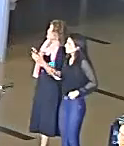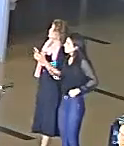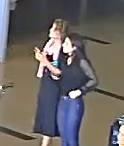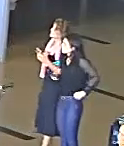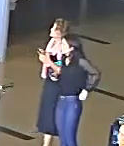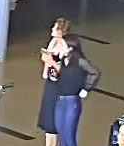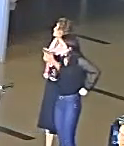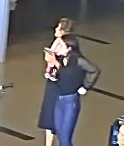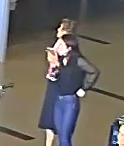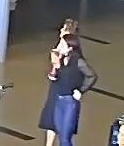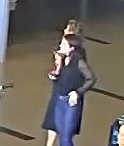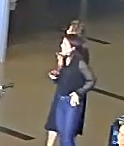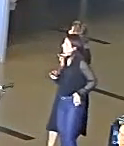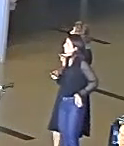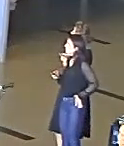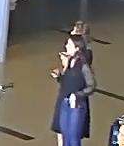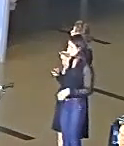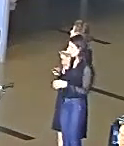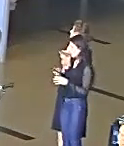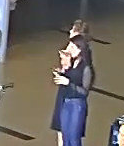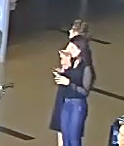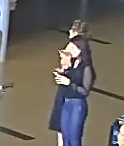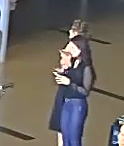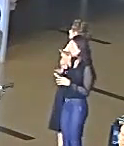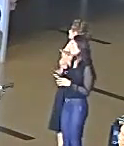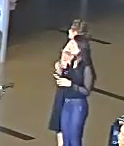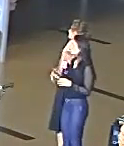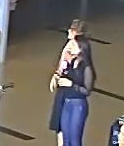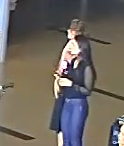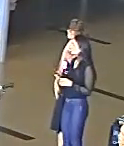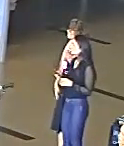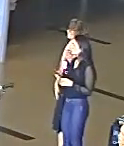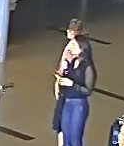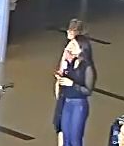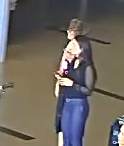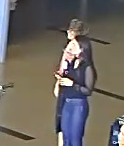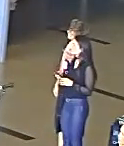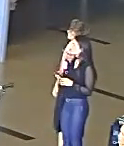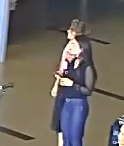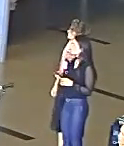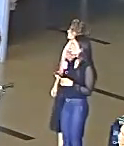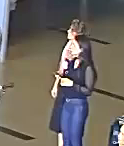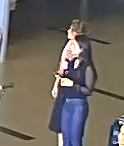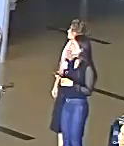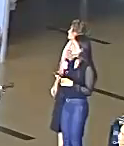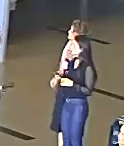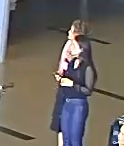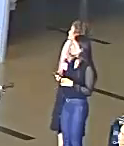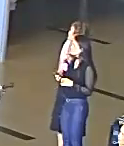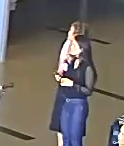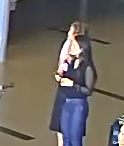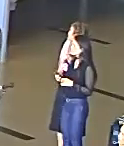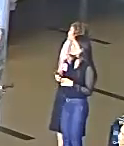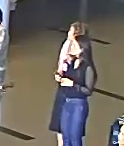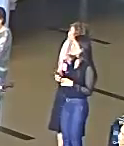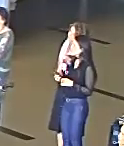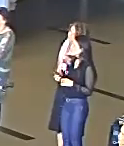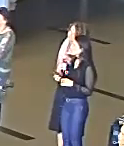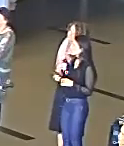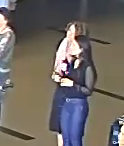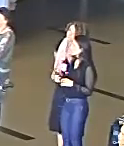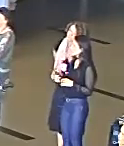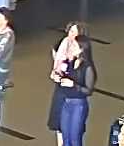nós ele significa que os espaços são acessíveis e que tem condições de nós permanecermos e entrarmos